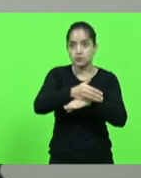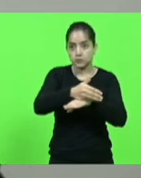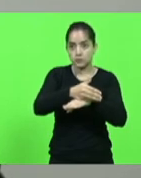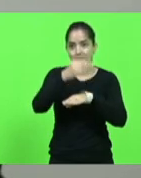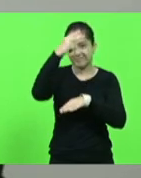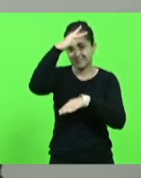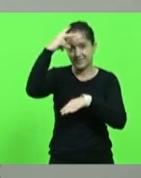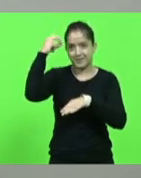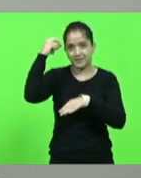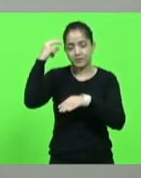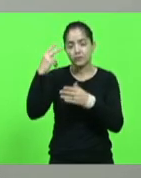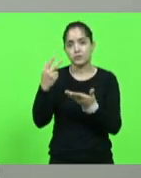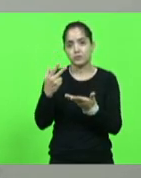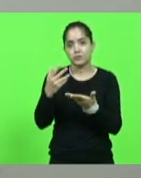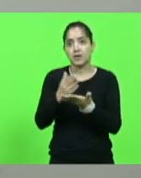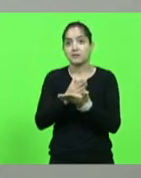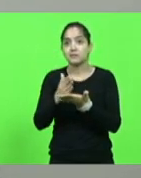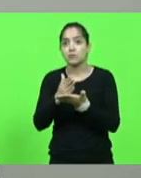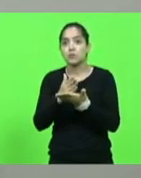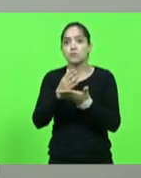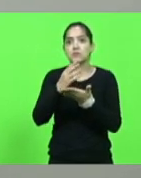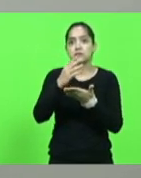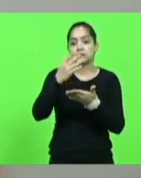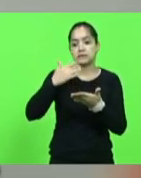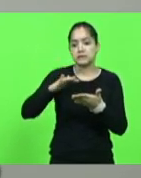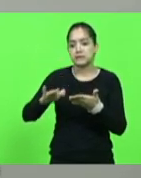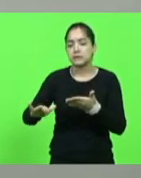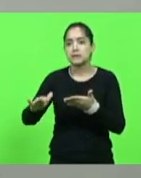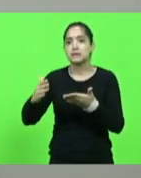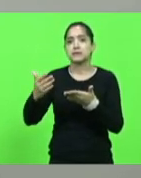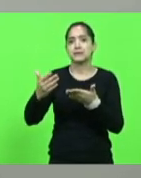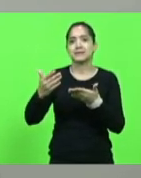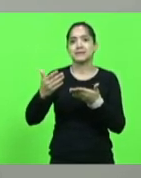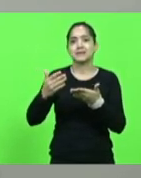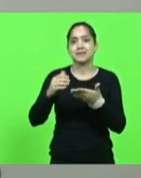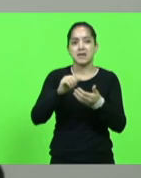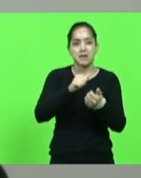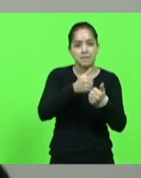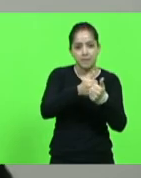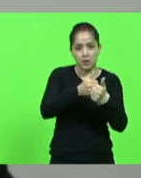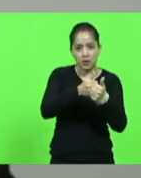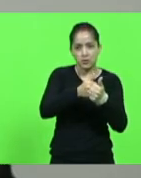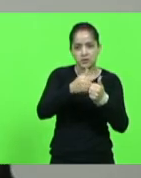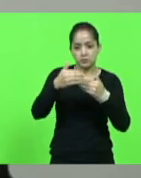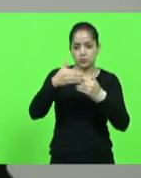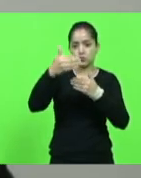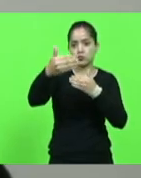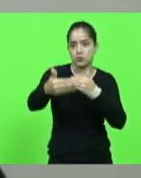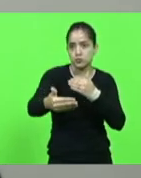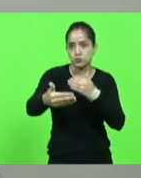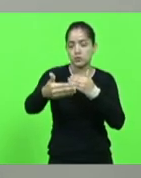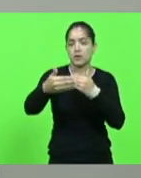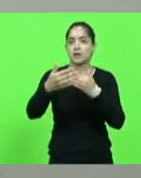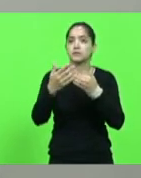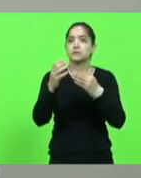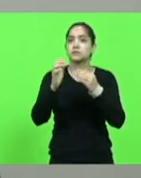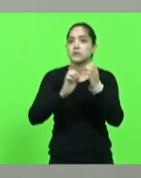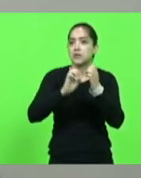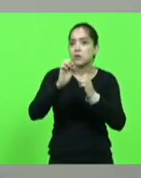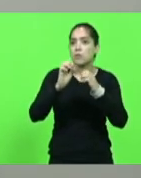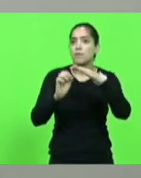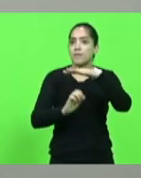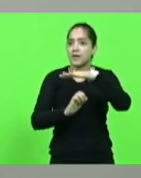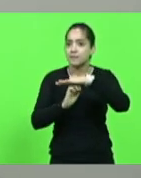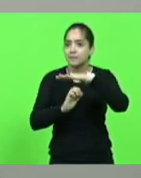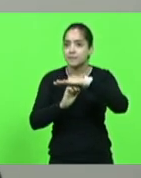prefeitura, porque muitas crianças passam ali, ainda mais que tem uma empresa do outro lado que comerciantes passam a pé. A gente percebe